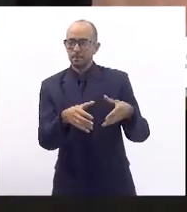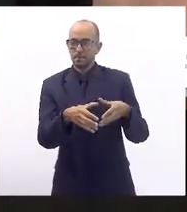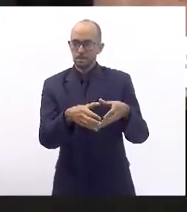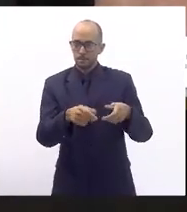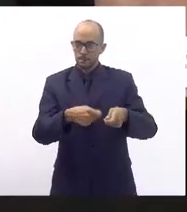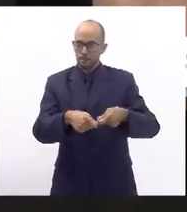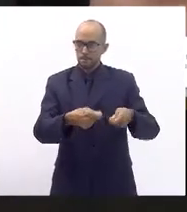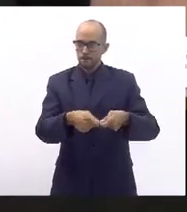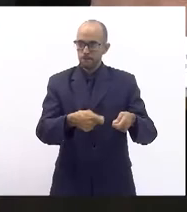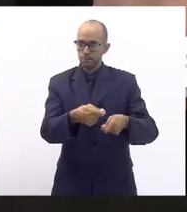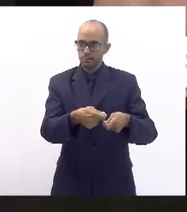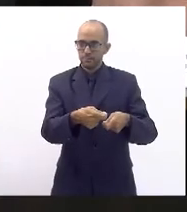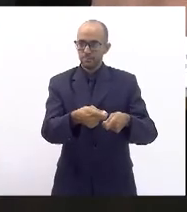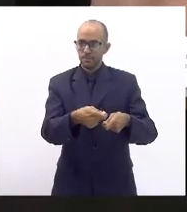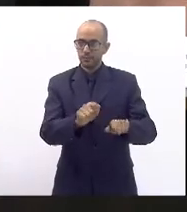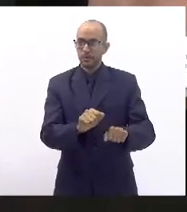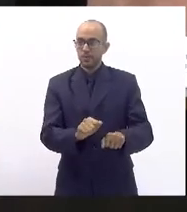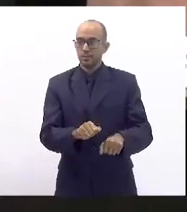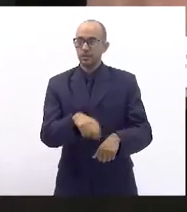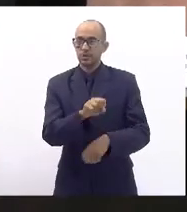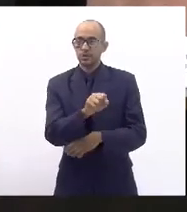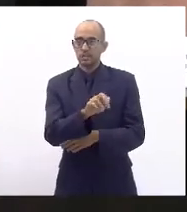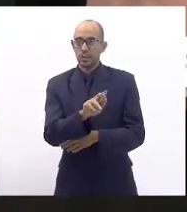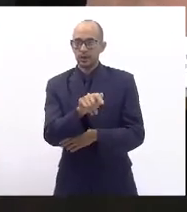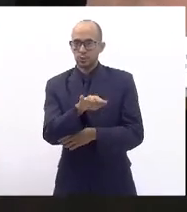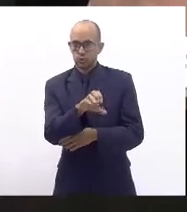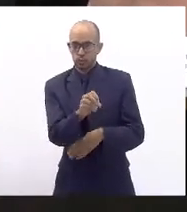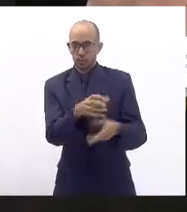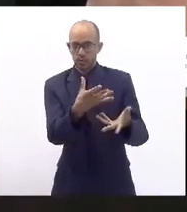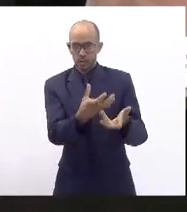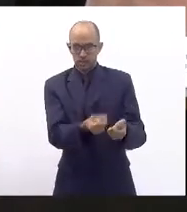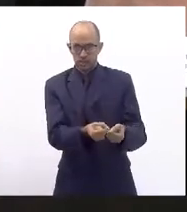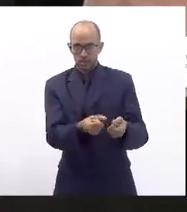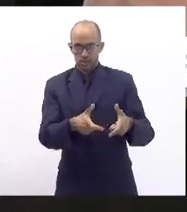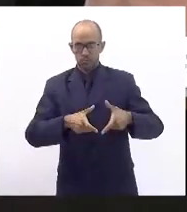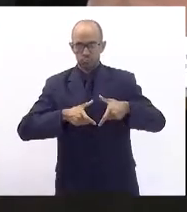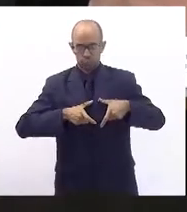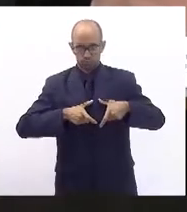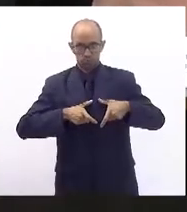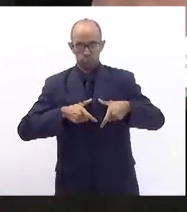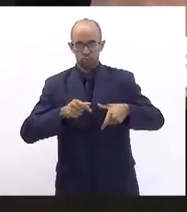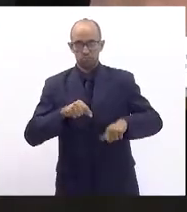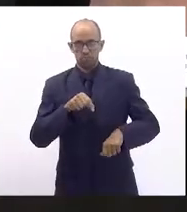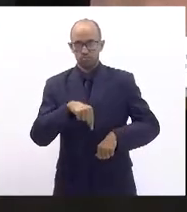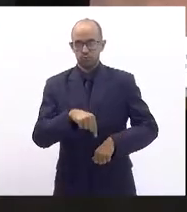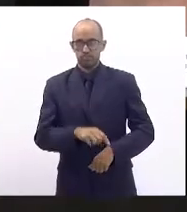general-de-brigada Sérgio Borges Medeiros da Silva para receber aqui a comenda e diploma é